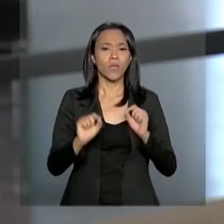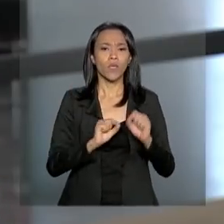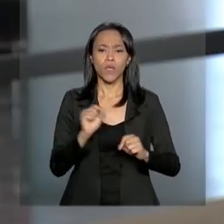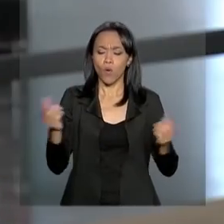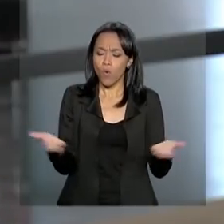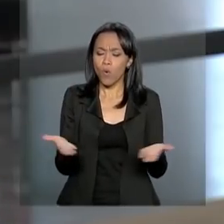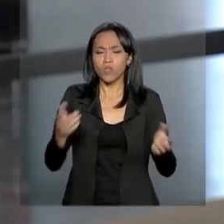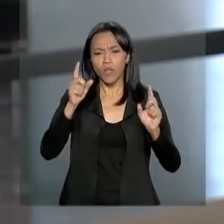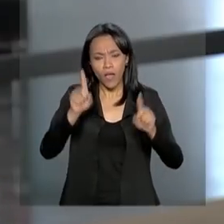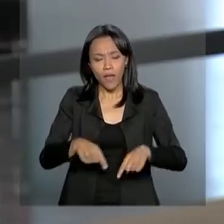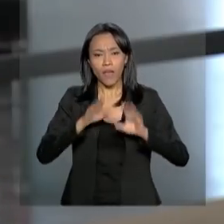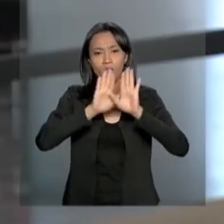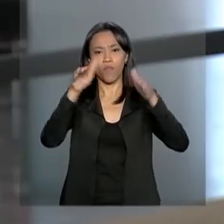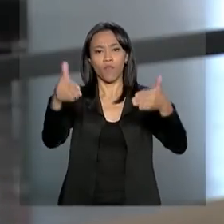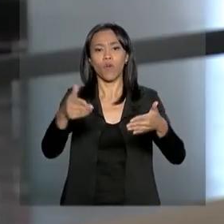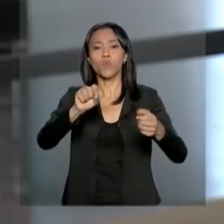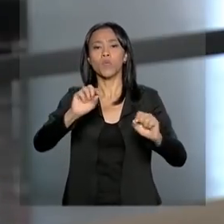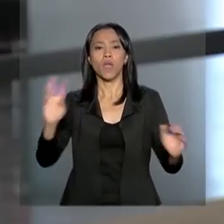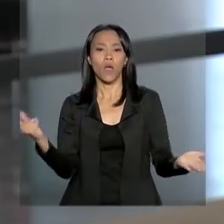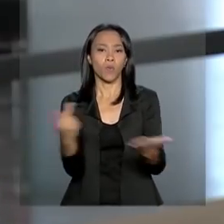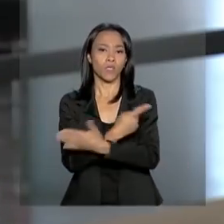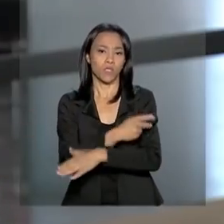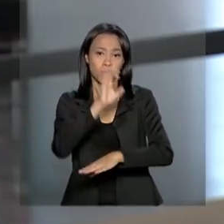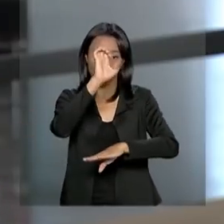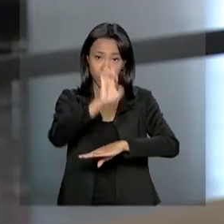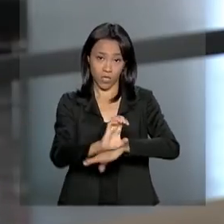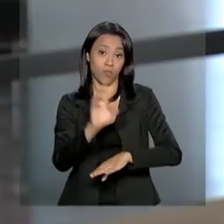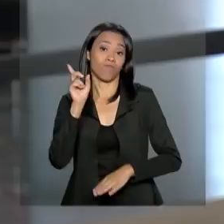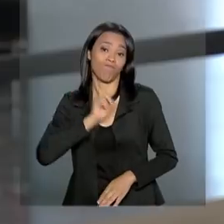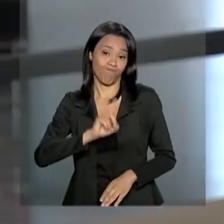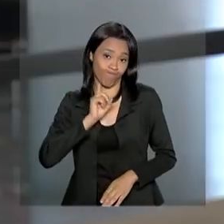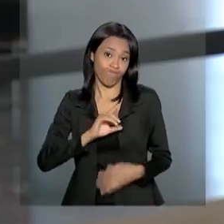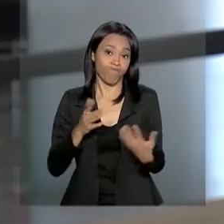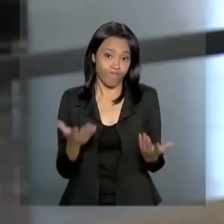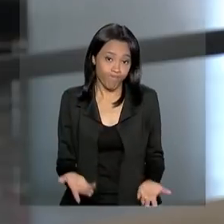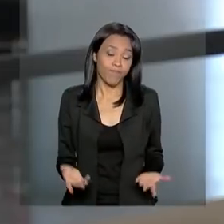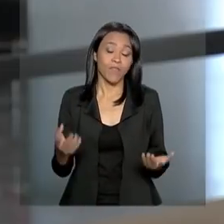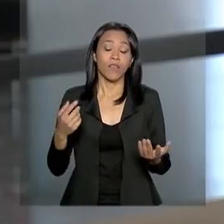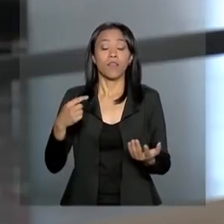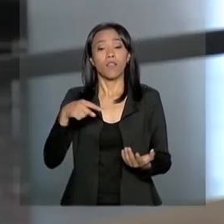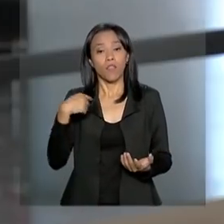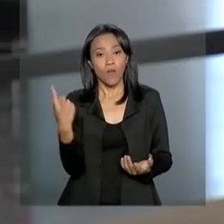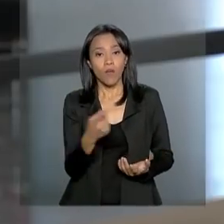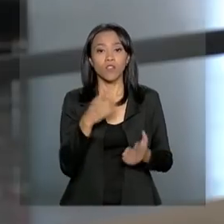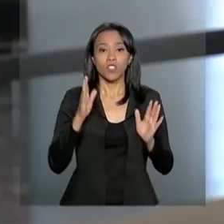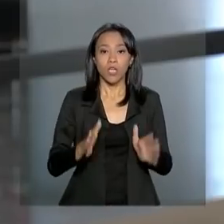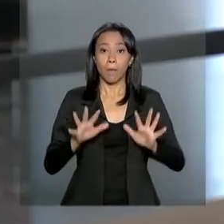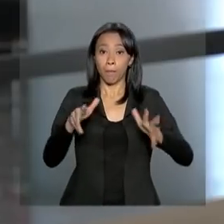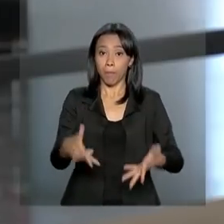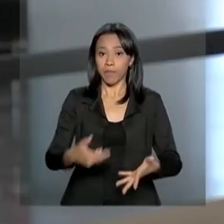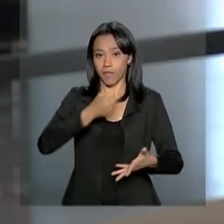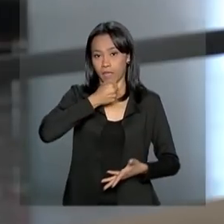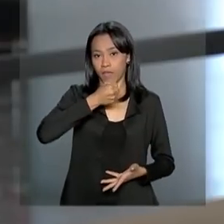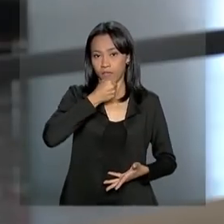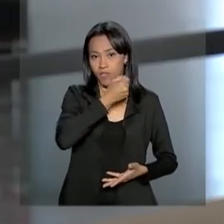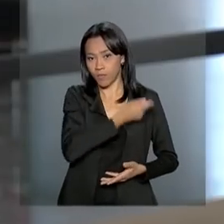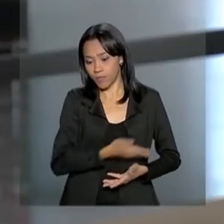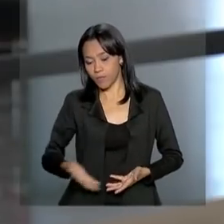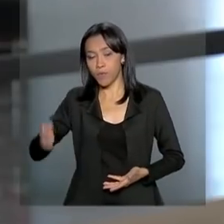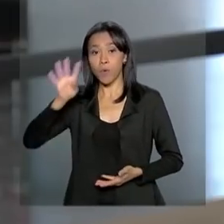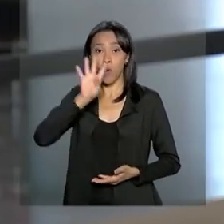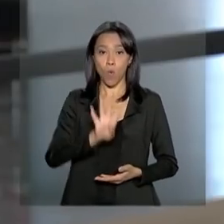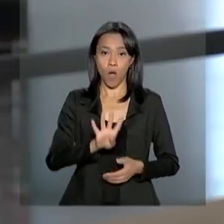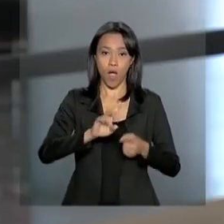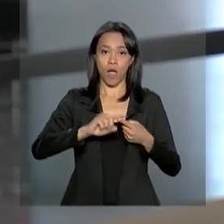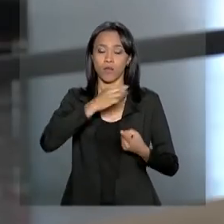da tragédia em Brumadinho, Minas Gerais. E foi isso mesmo. Nós acabamos de participar de uma entrevista coletiva com quatro ministros do